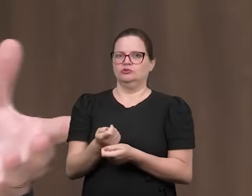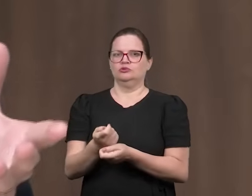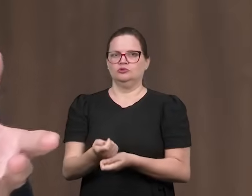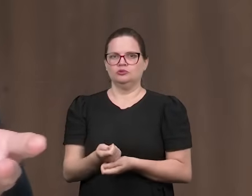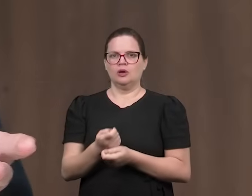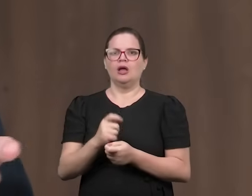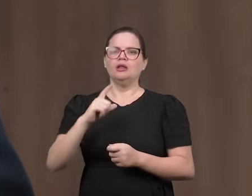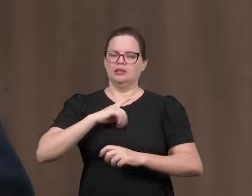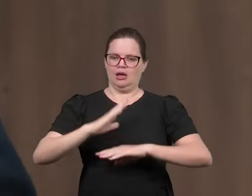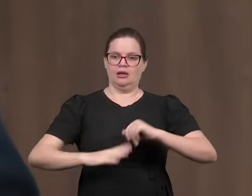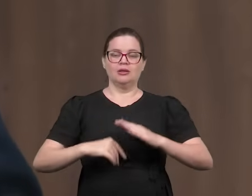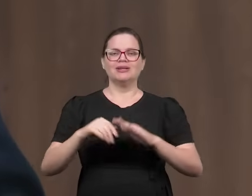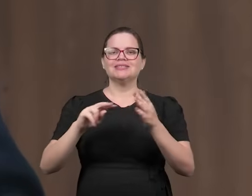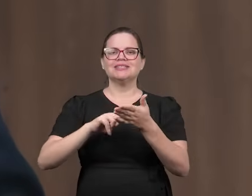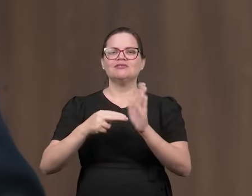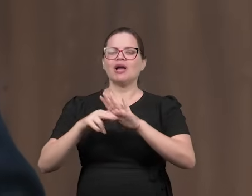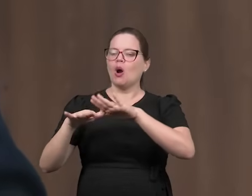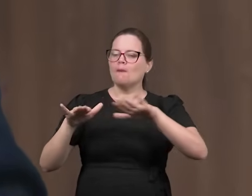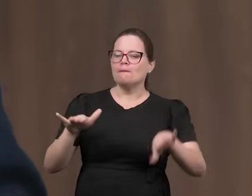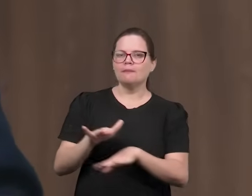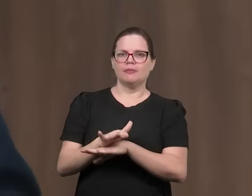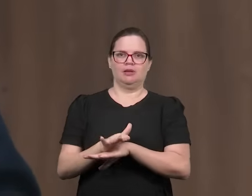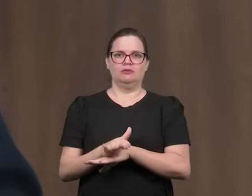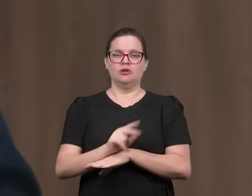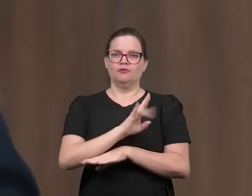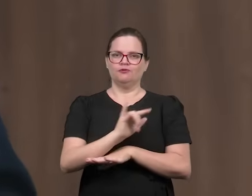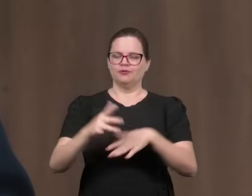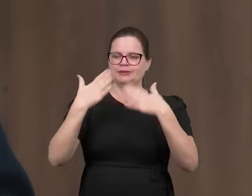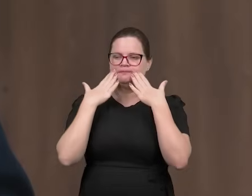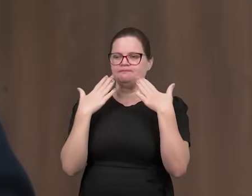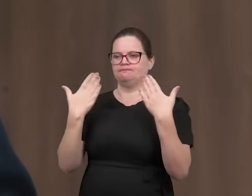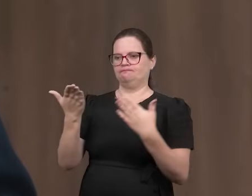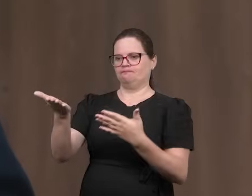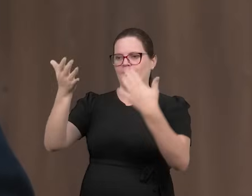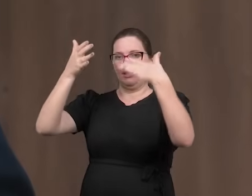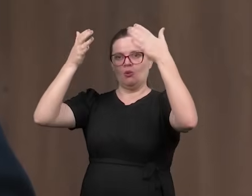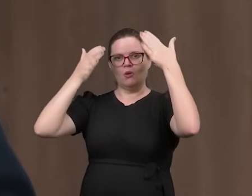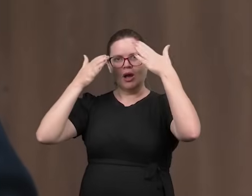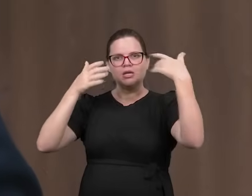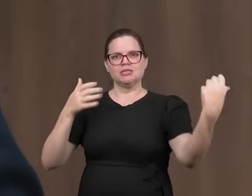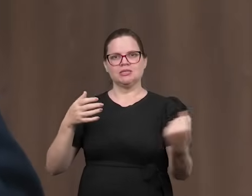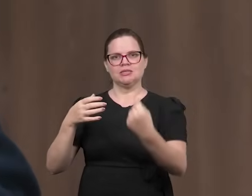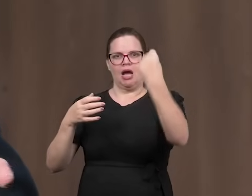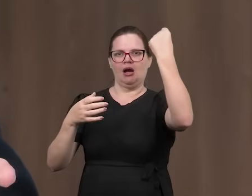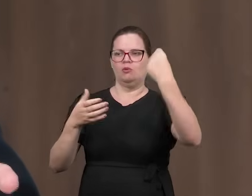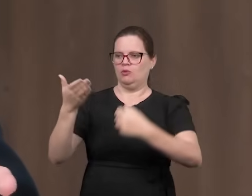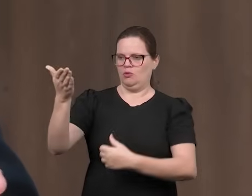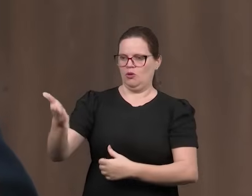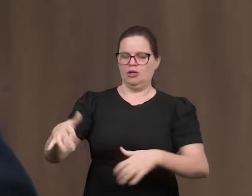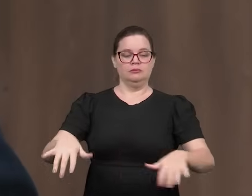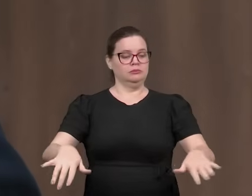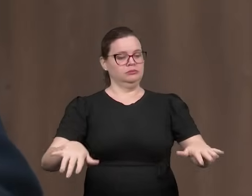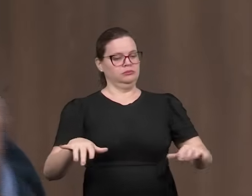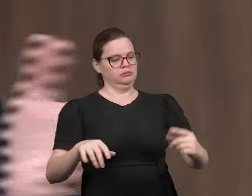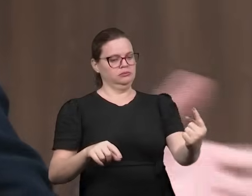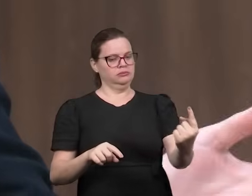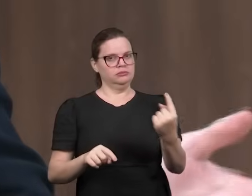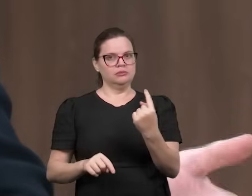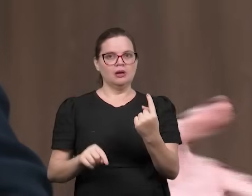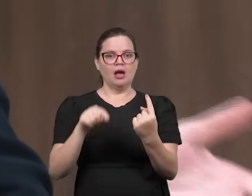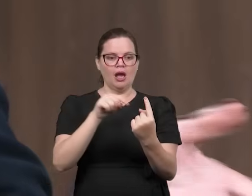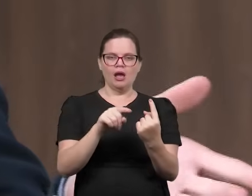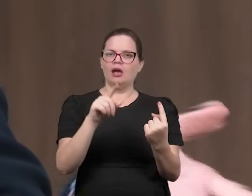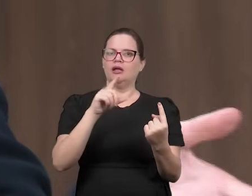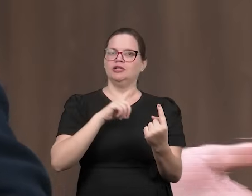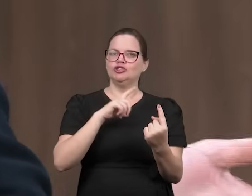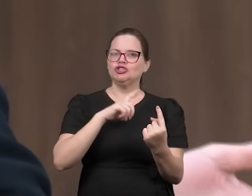talento extraordinário. Ele ia se apresentar ali para o rei, uma posição excelente, de poucos destaque, filhos,